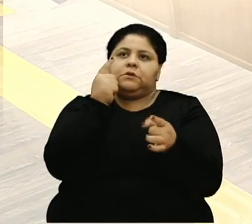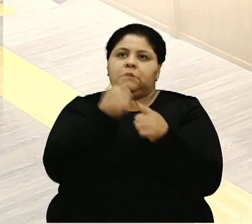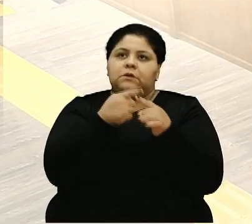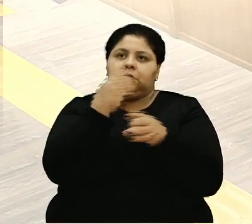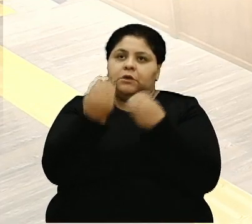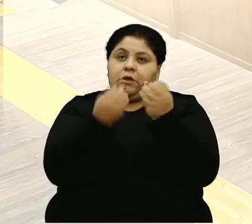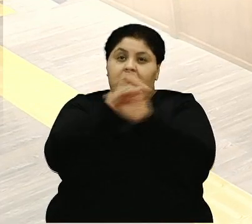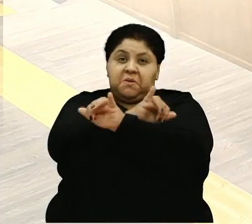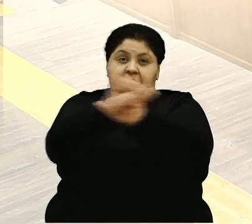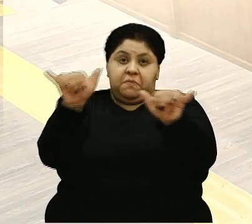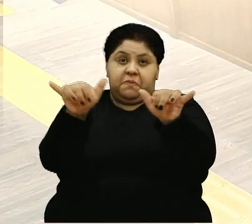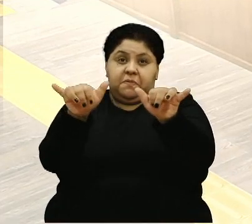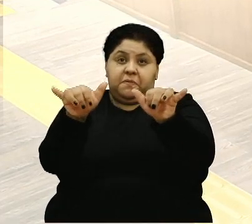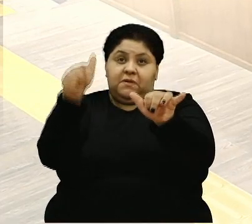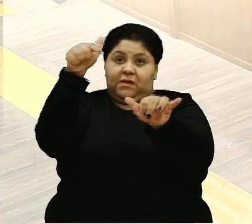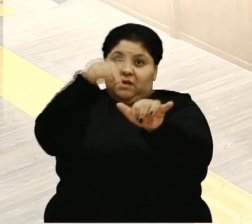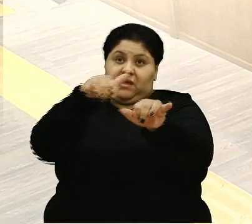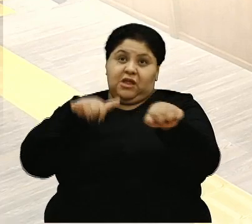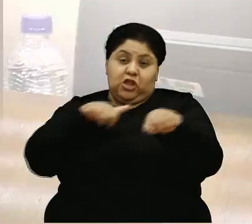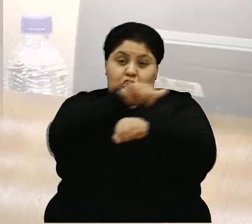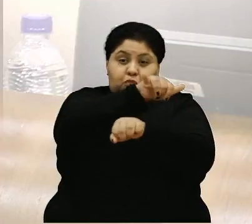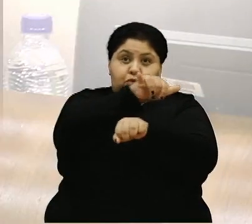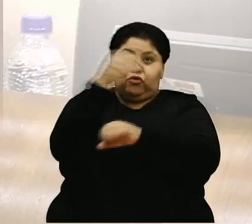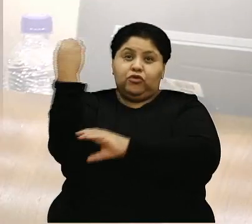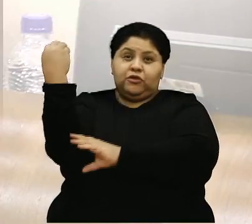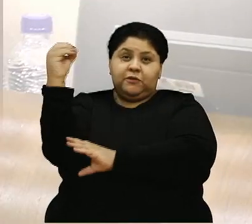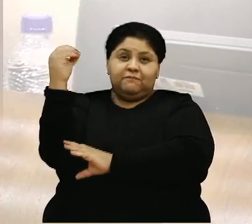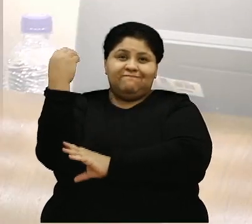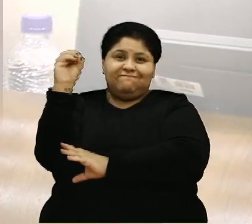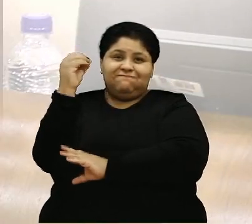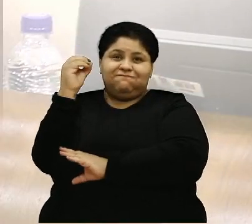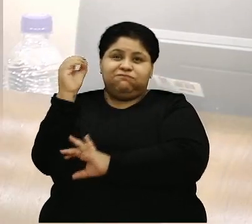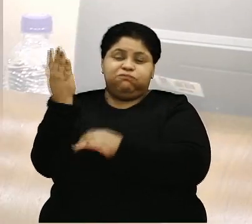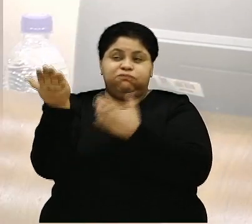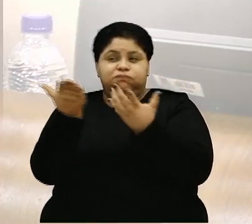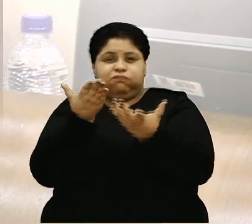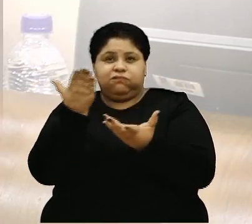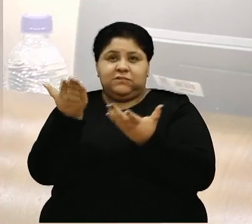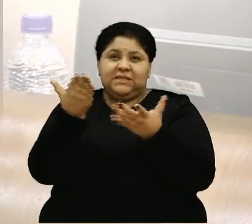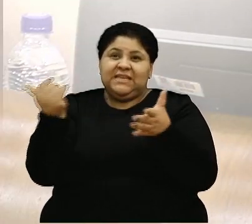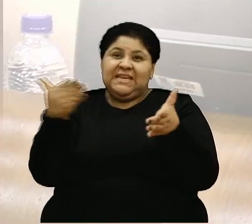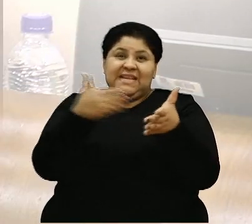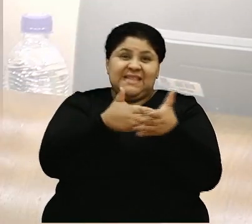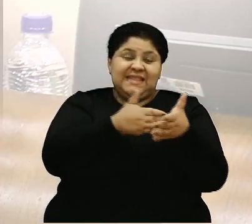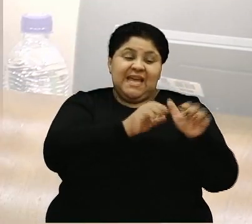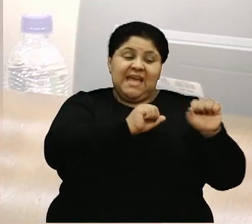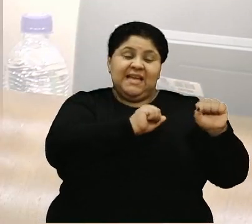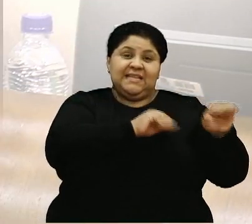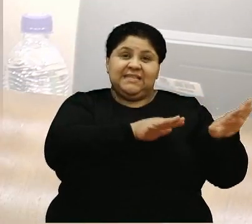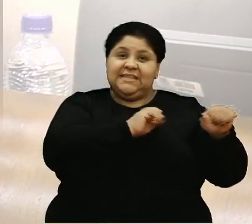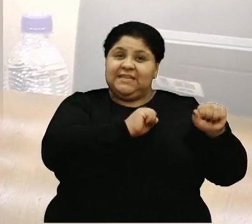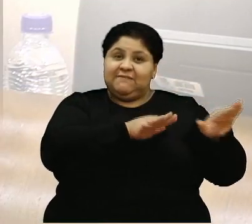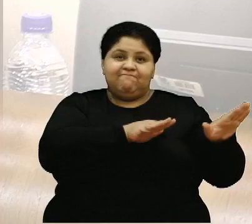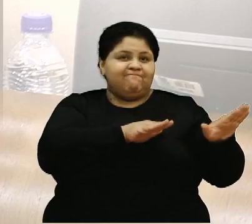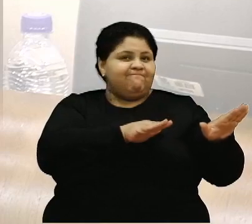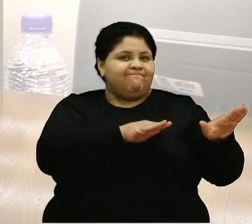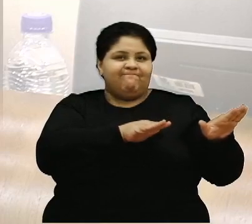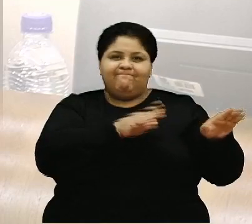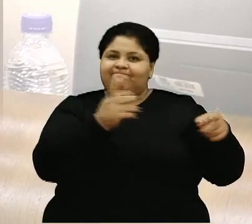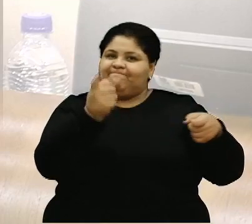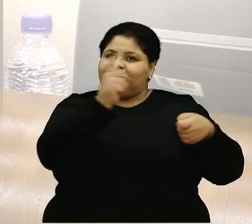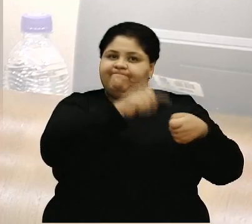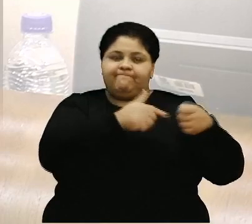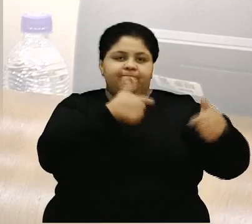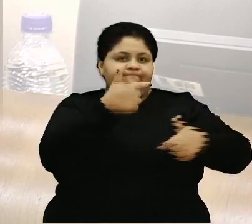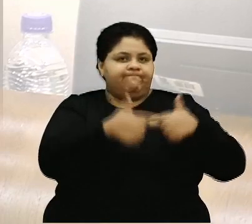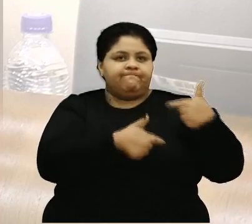as notícias vindas do aeroporto Salgado Filho ontem, com a previsão de que até setembro o aeroporto não vai reabrir,